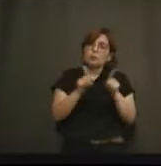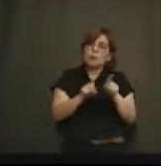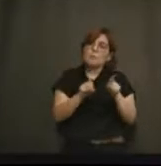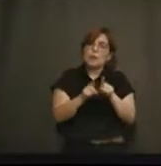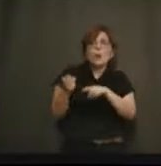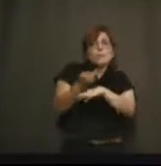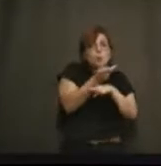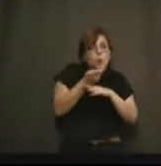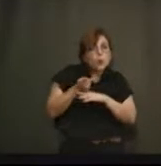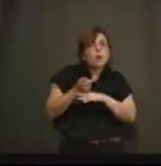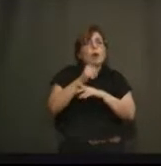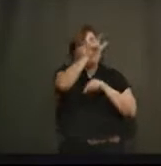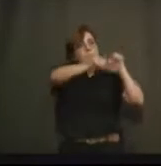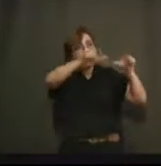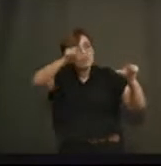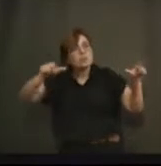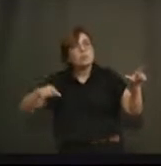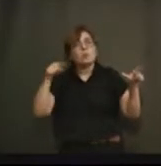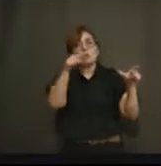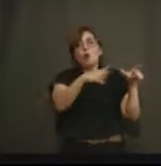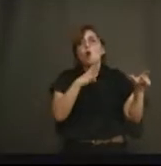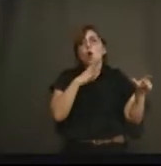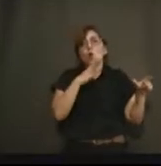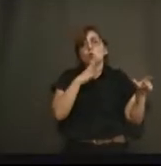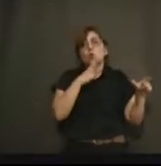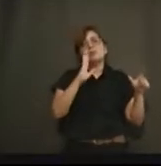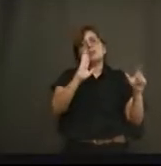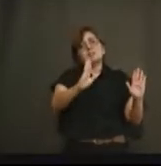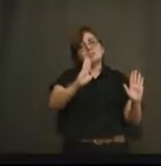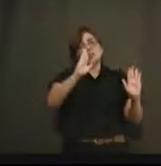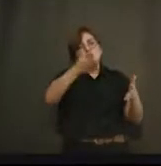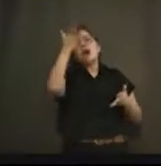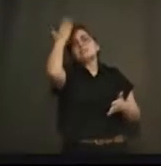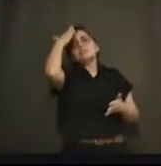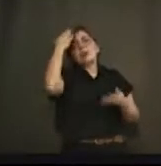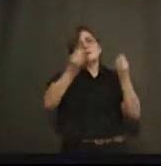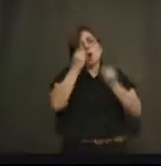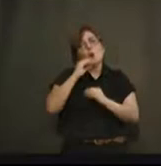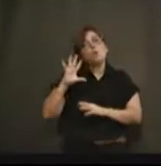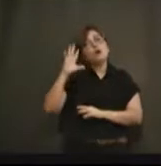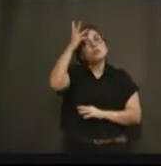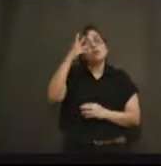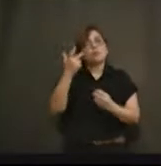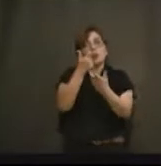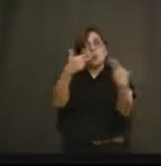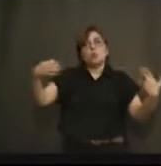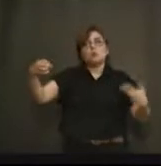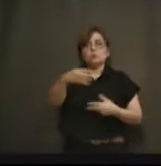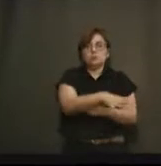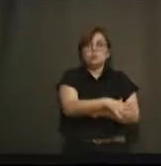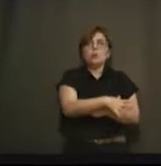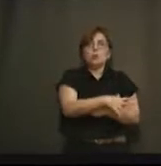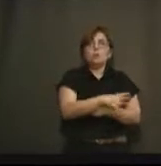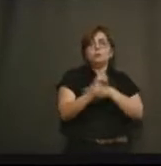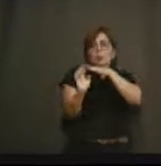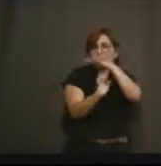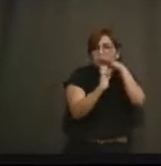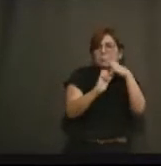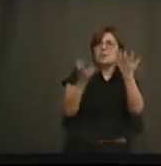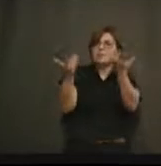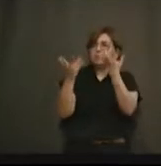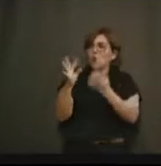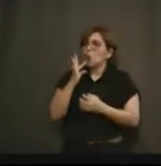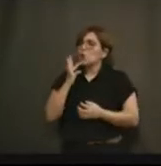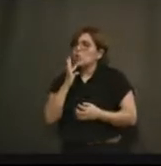cada vez mais buscando essa expertise. O apetite das empresas por conhecer